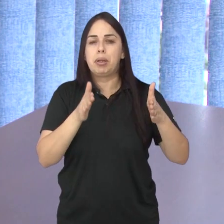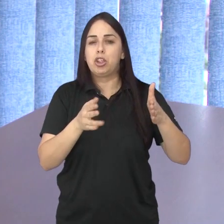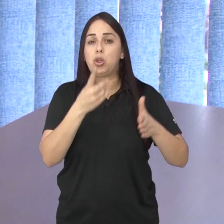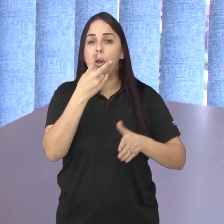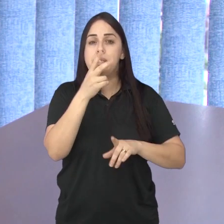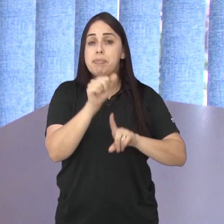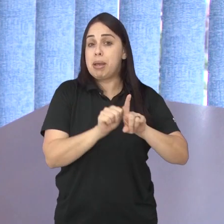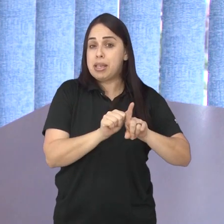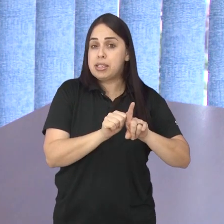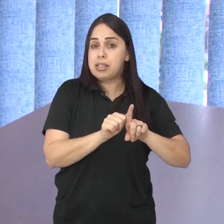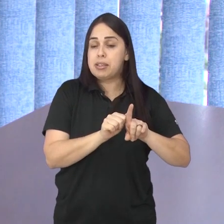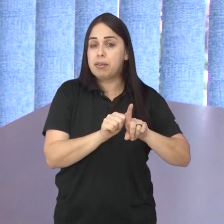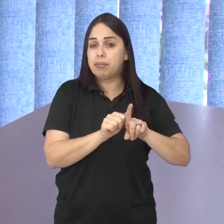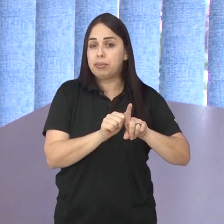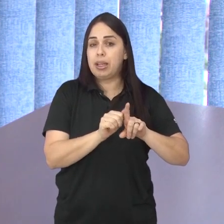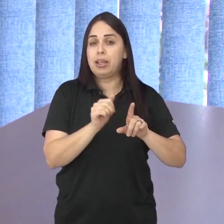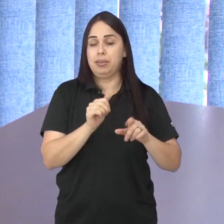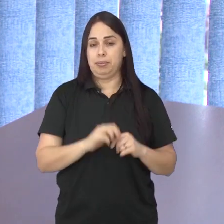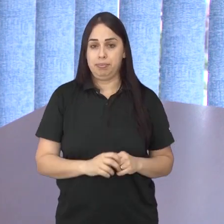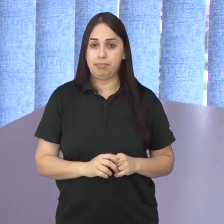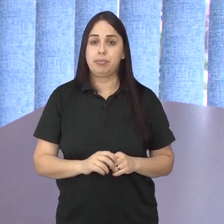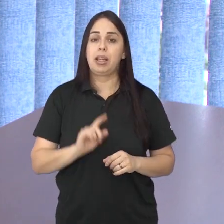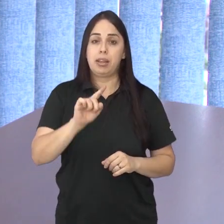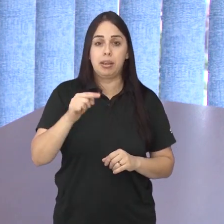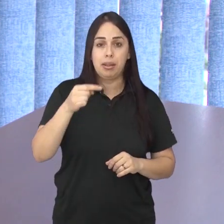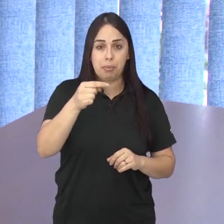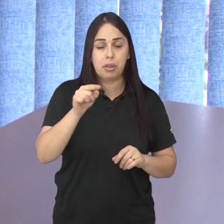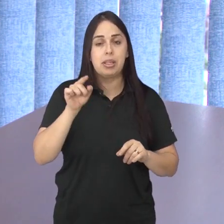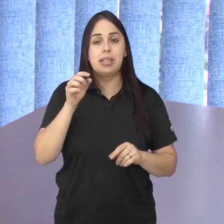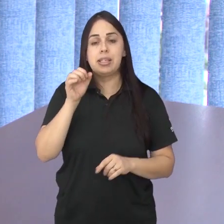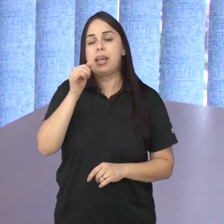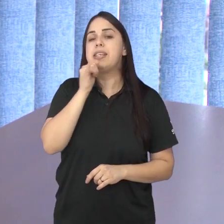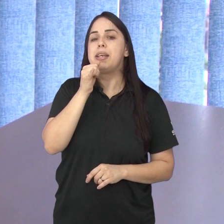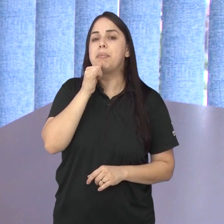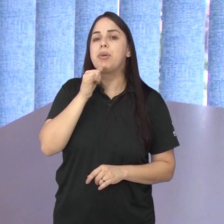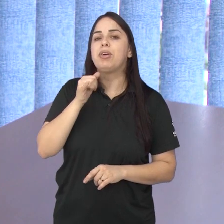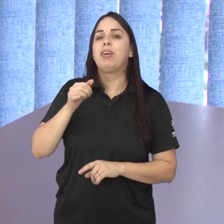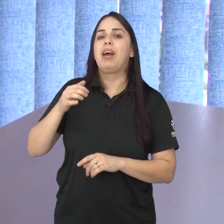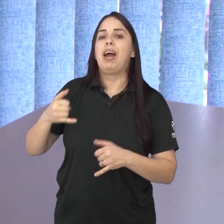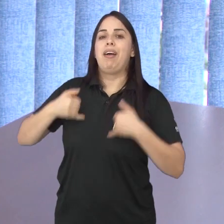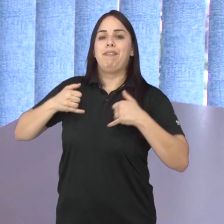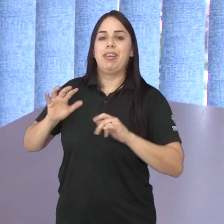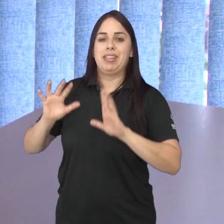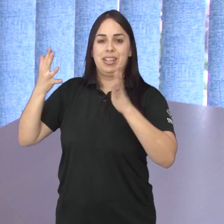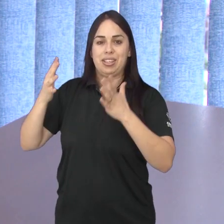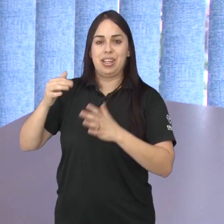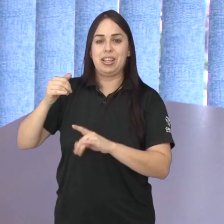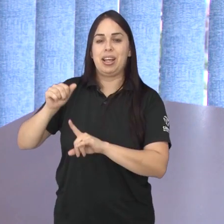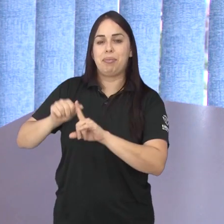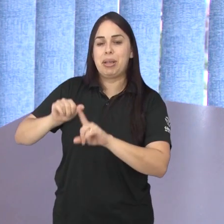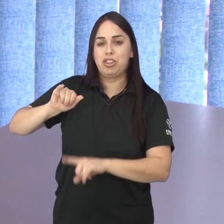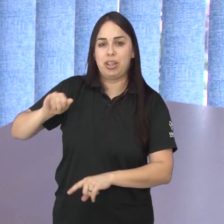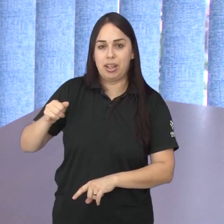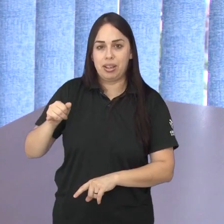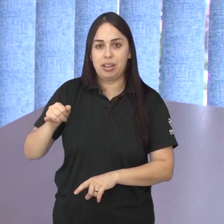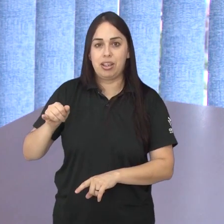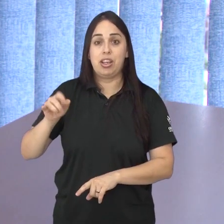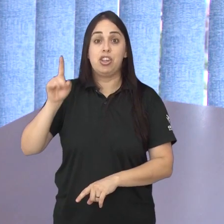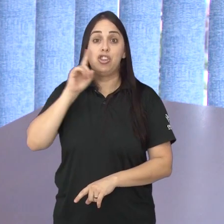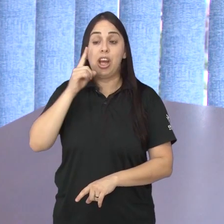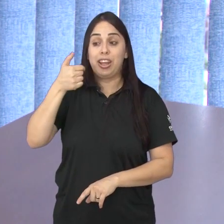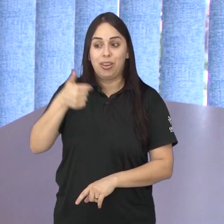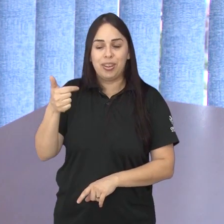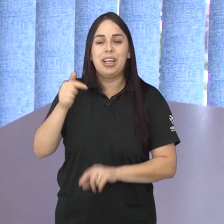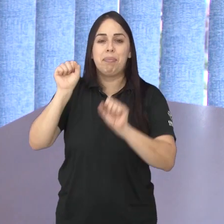durante 2 meses após o mês do aniversário. Então, essa pessoa que faz aniversário, por exemplo, em janeiro, a partir do dia 2 já fica disponível os